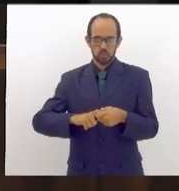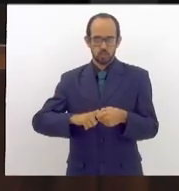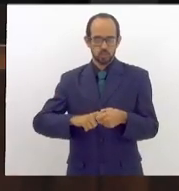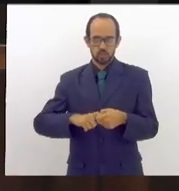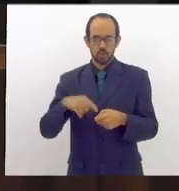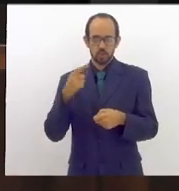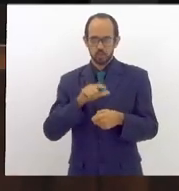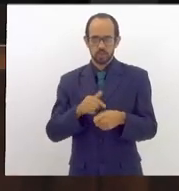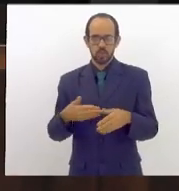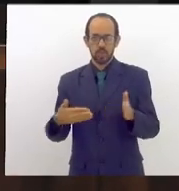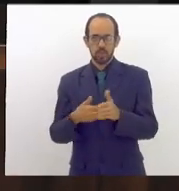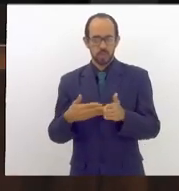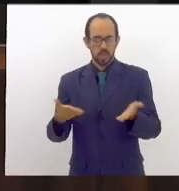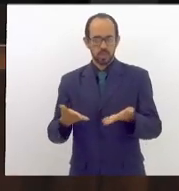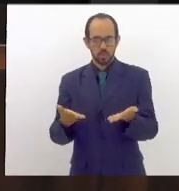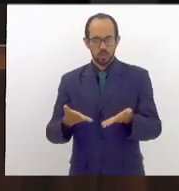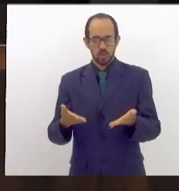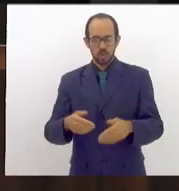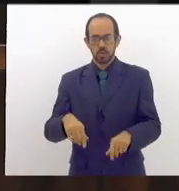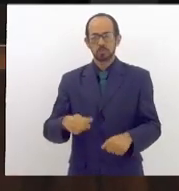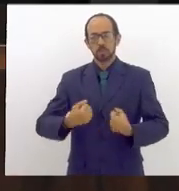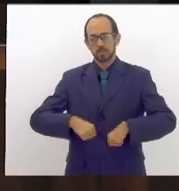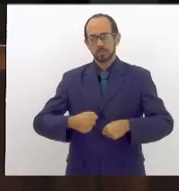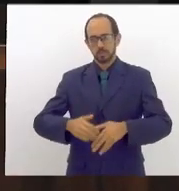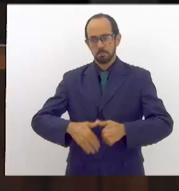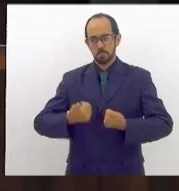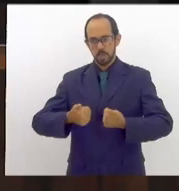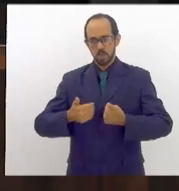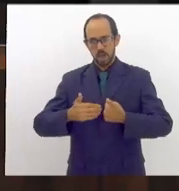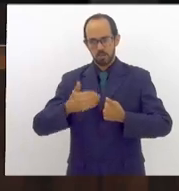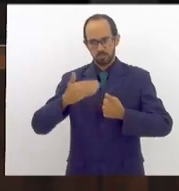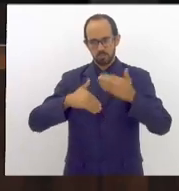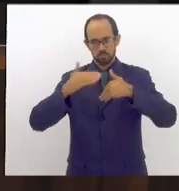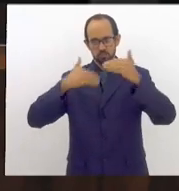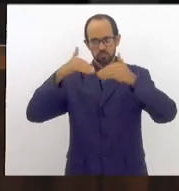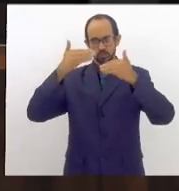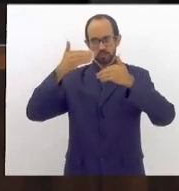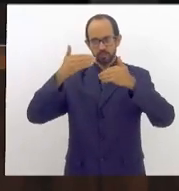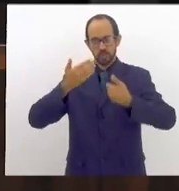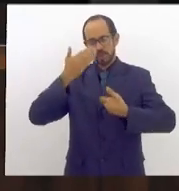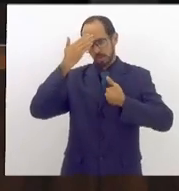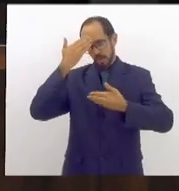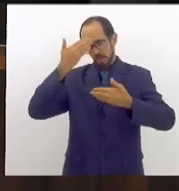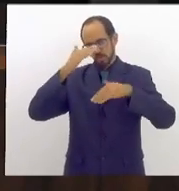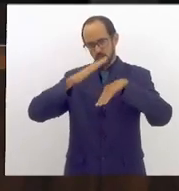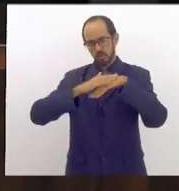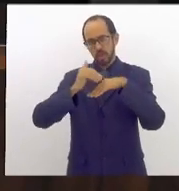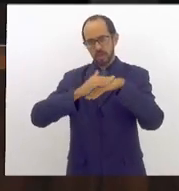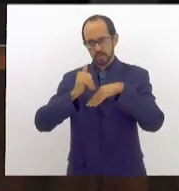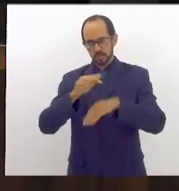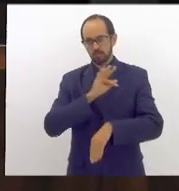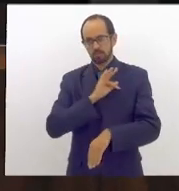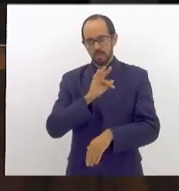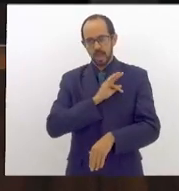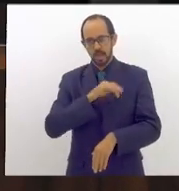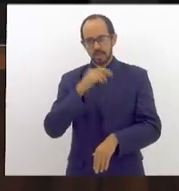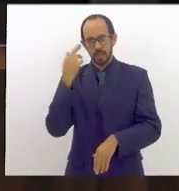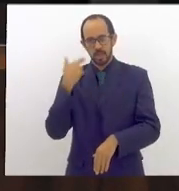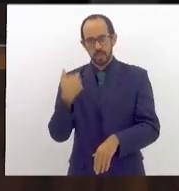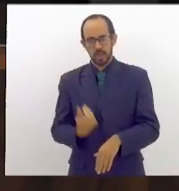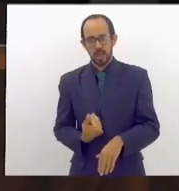agora só pode melhorar né então eu quero agradecer o carinho e atenção Marta Renata